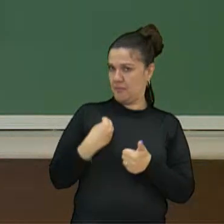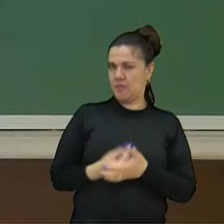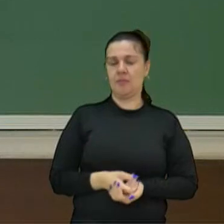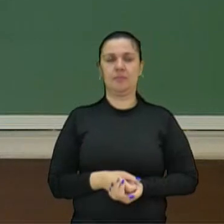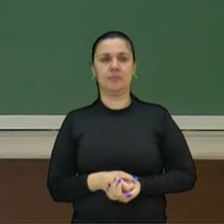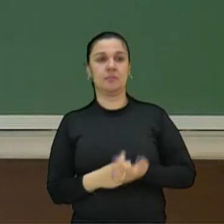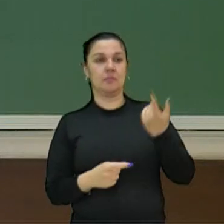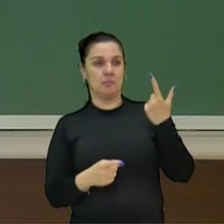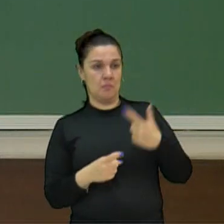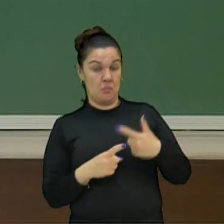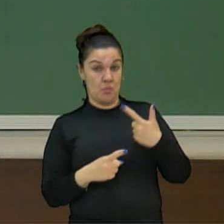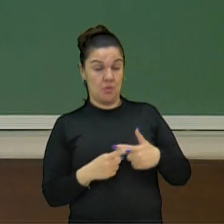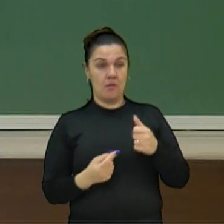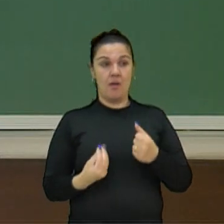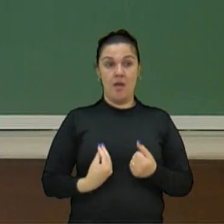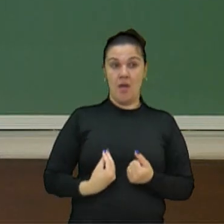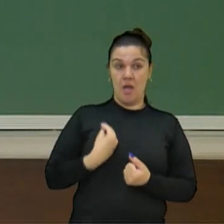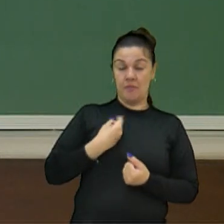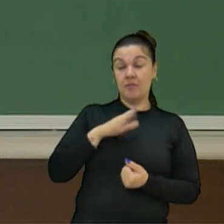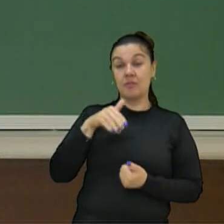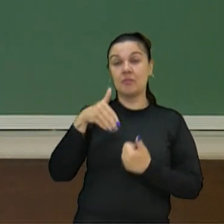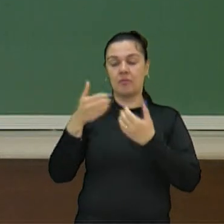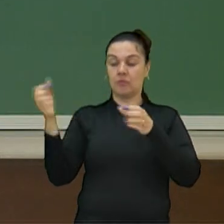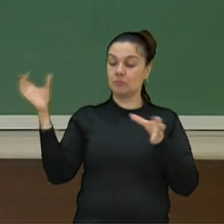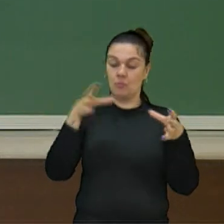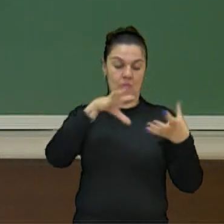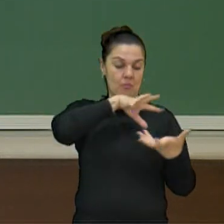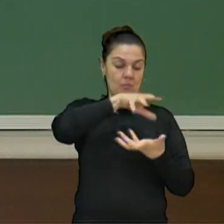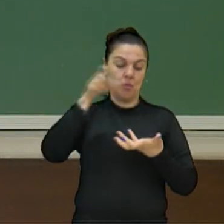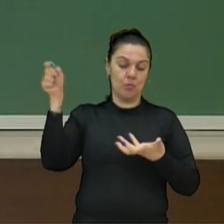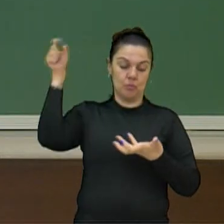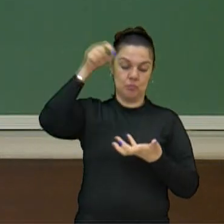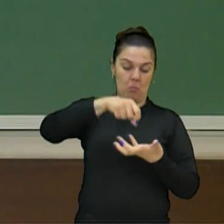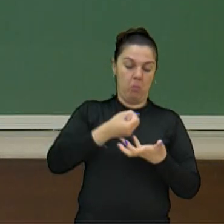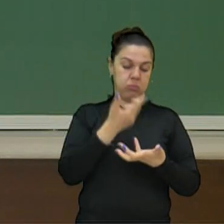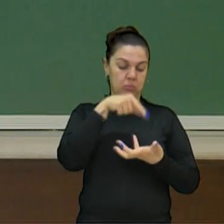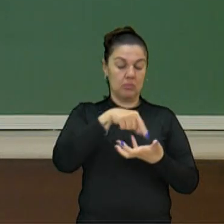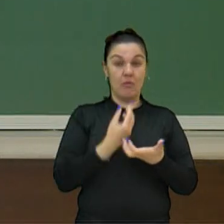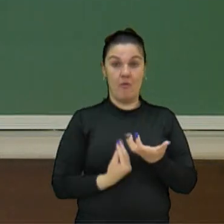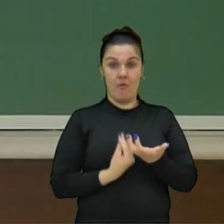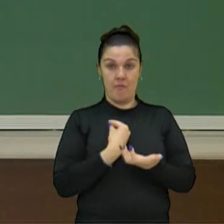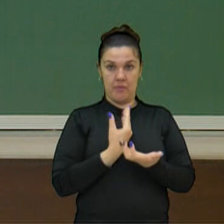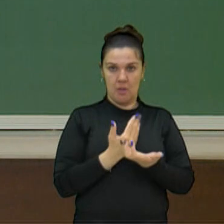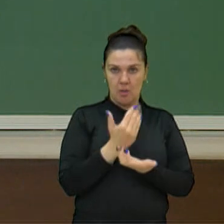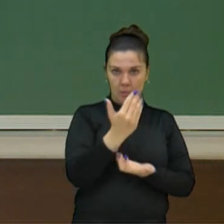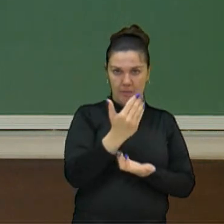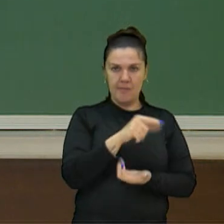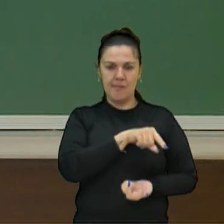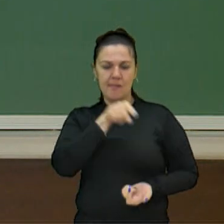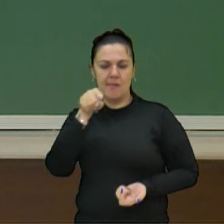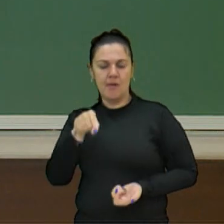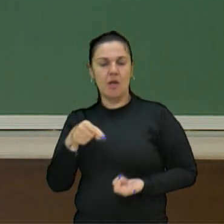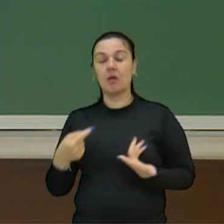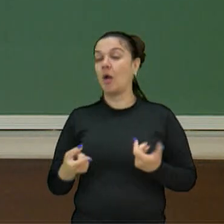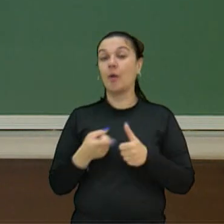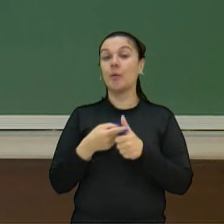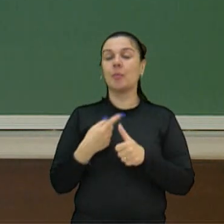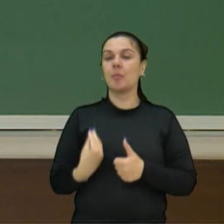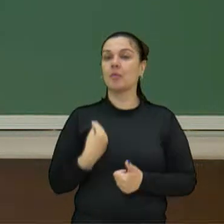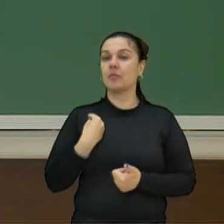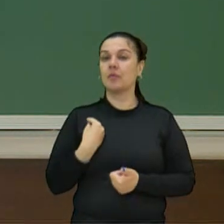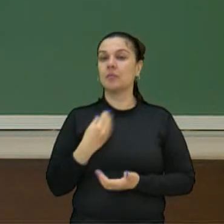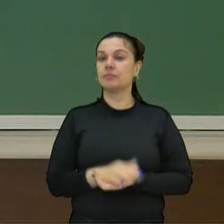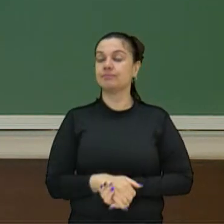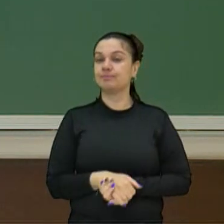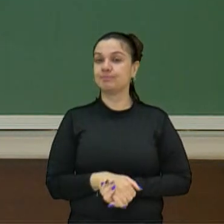falam que a vida veio do espaço e a outra fala que veio, né, que nasceu, um ser vivo só nasce outro ser vivo. Tá, mas da onde surgiu o primeiro ser vivo para